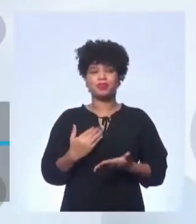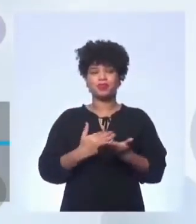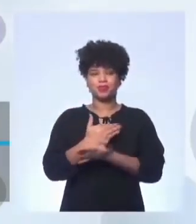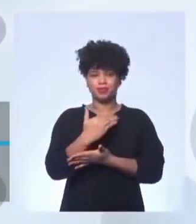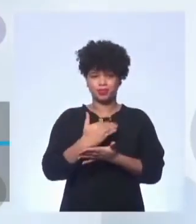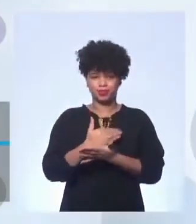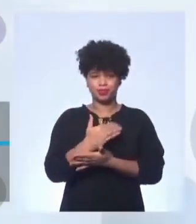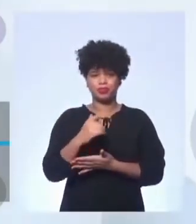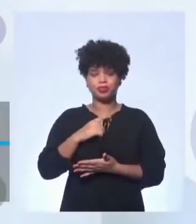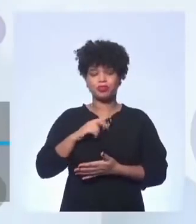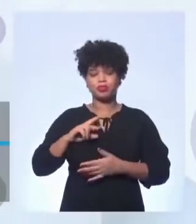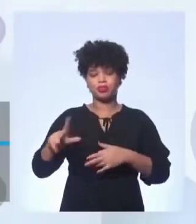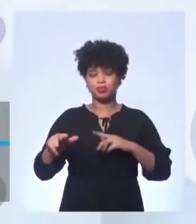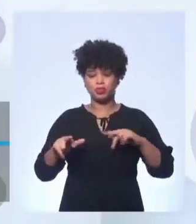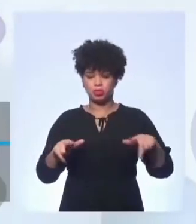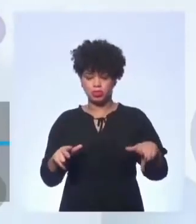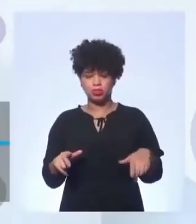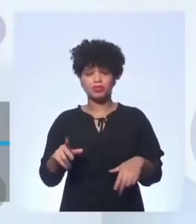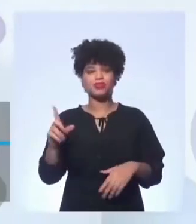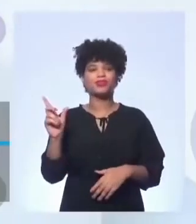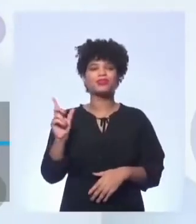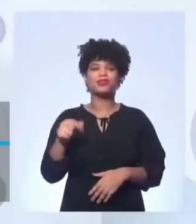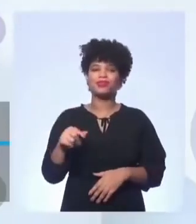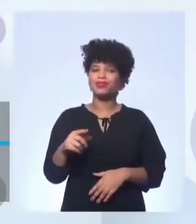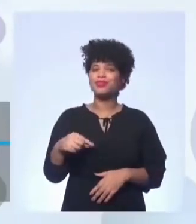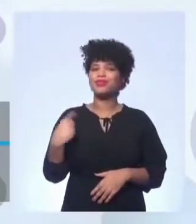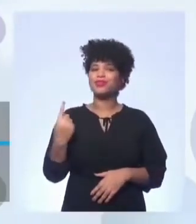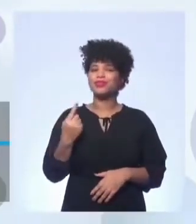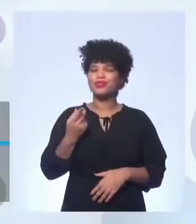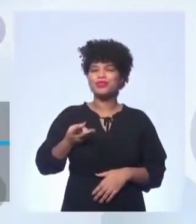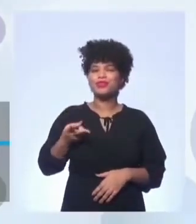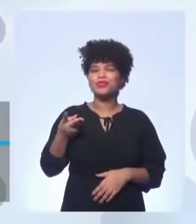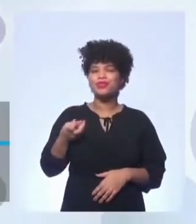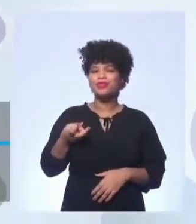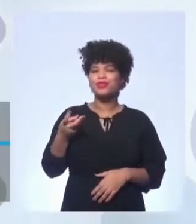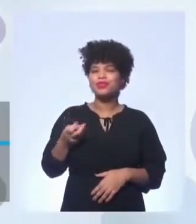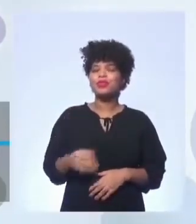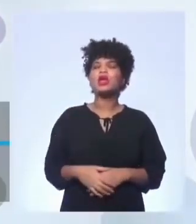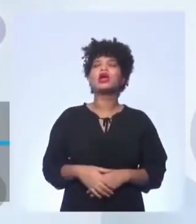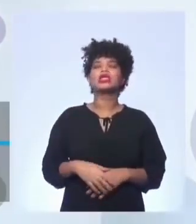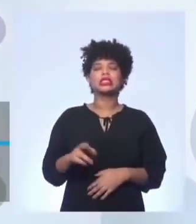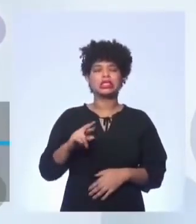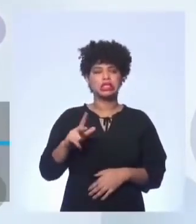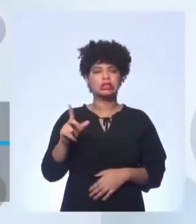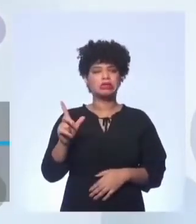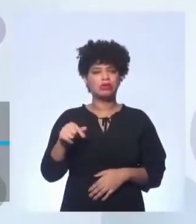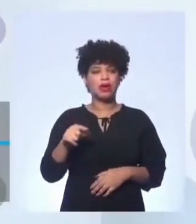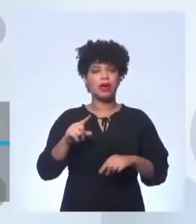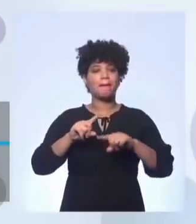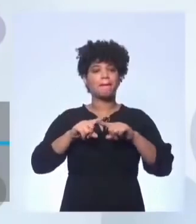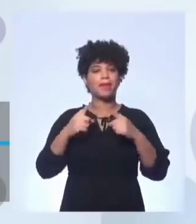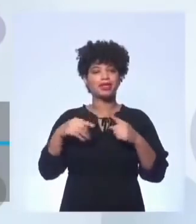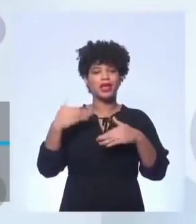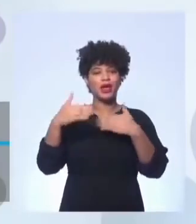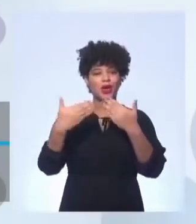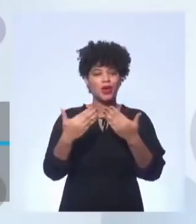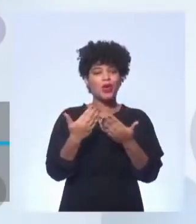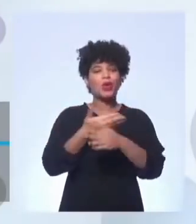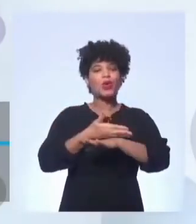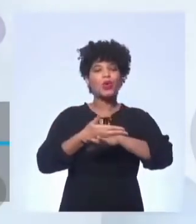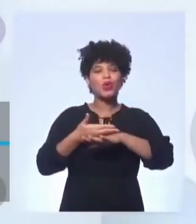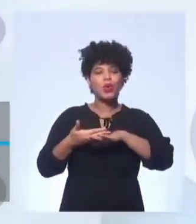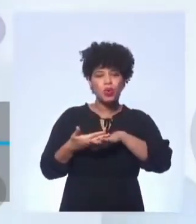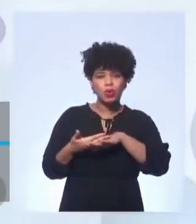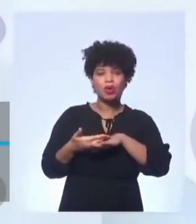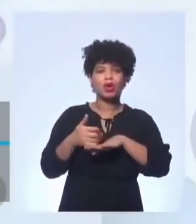numa cultura diferente da nossa, é claro que haverá o estranhamento, mas depois, ao ultrapassar